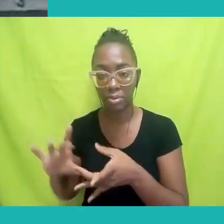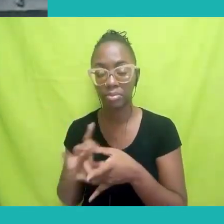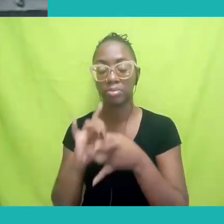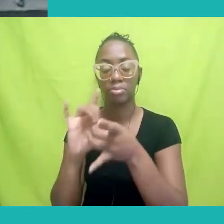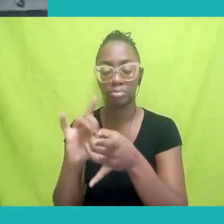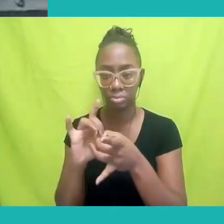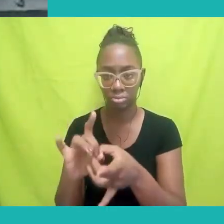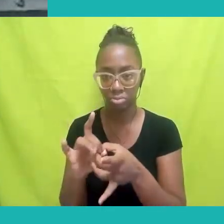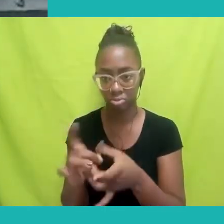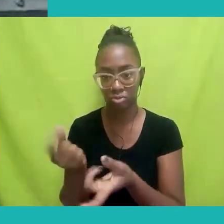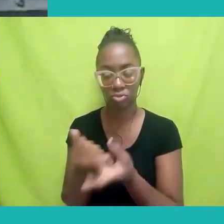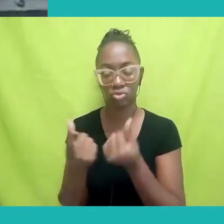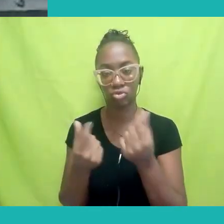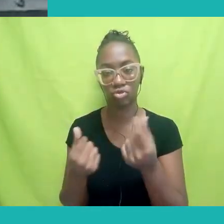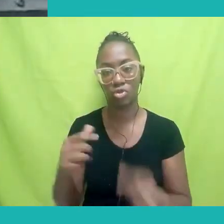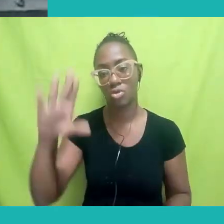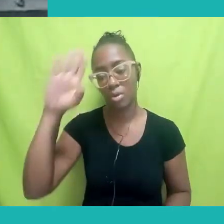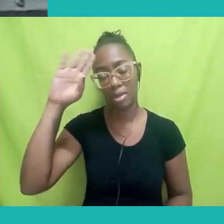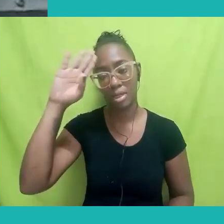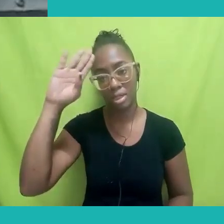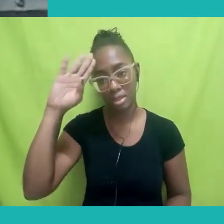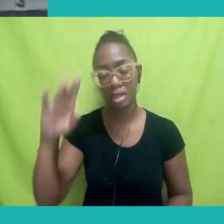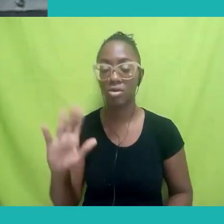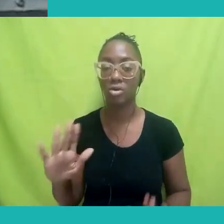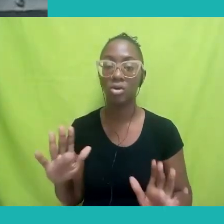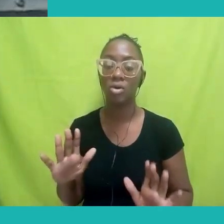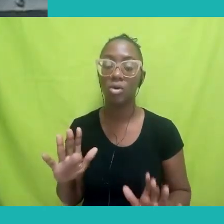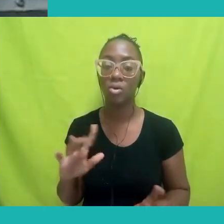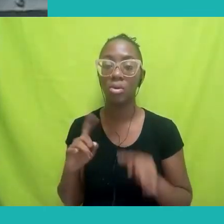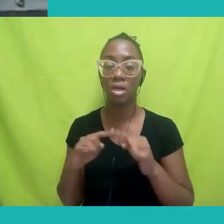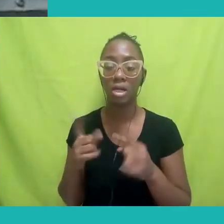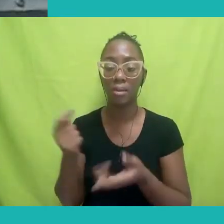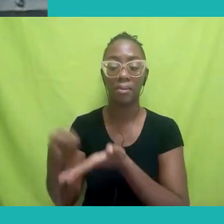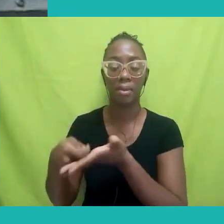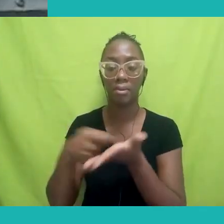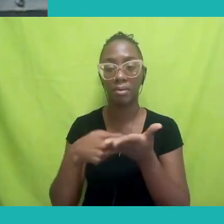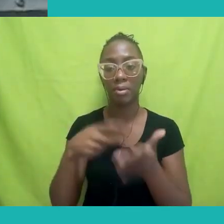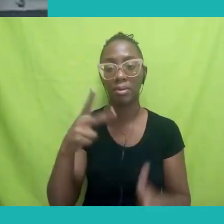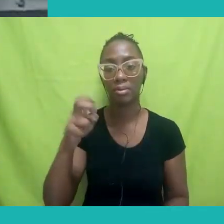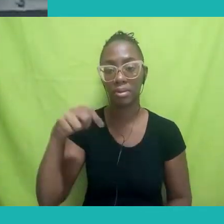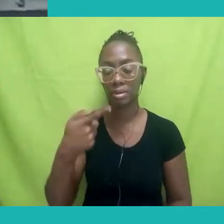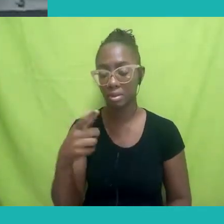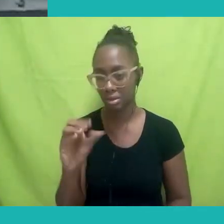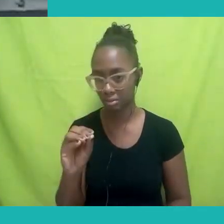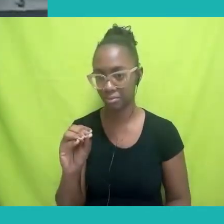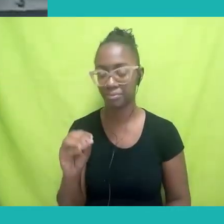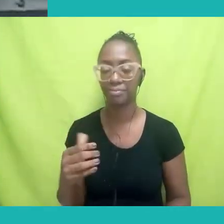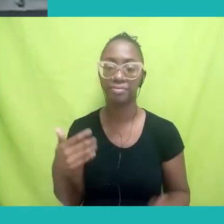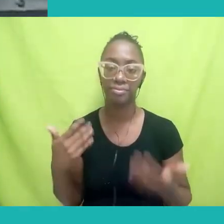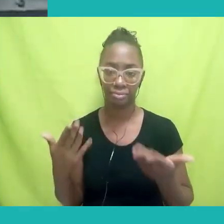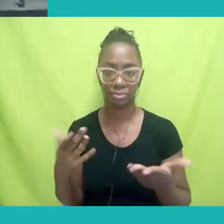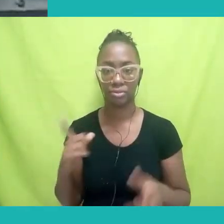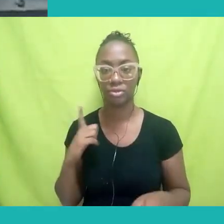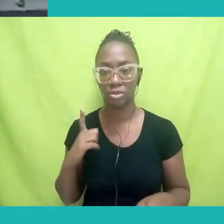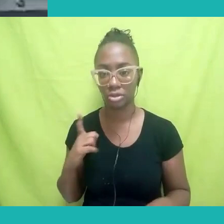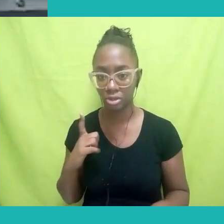das Forças Armadas quanto à contribuição para a pensão militar. E a gente teve um impacto muito